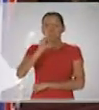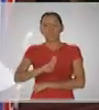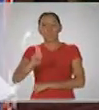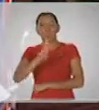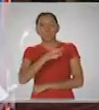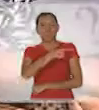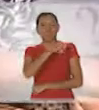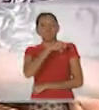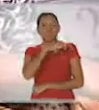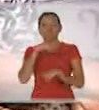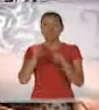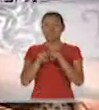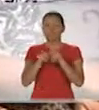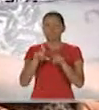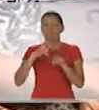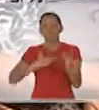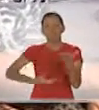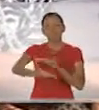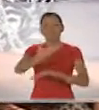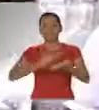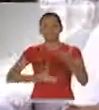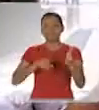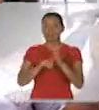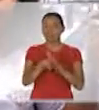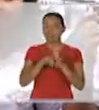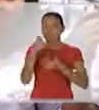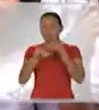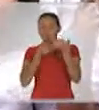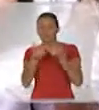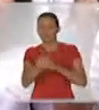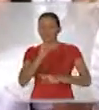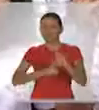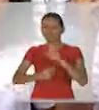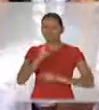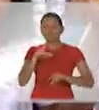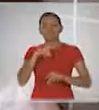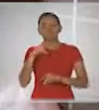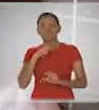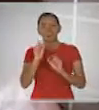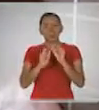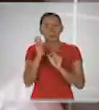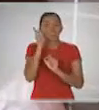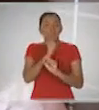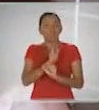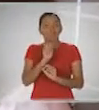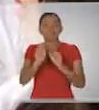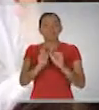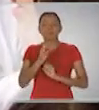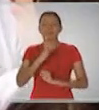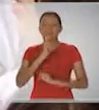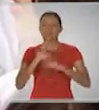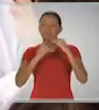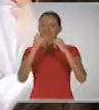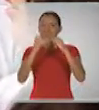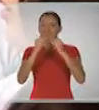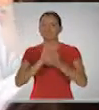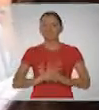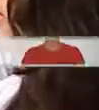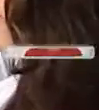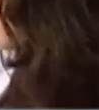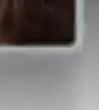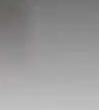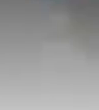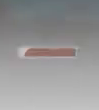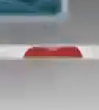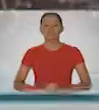professores universitários e do ensino médio interagem em um jogo de perguntas e respostas em que o maior prêmio é a construção de